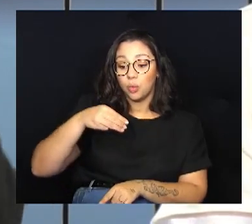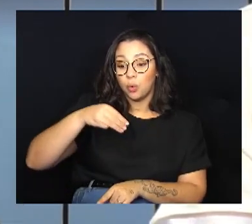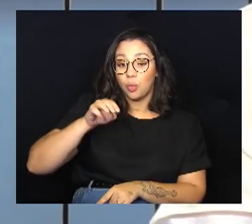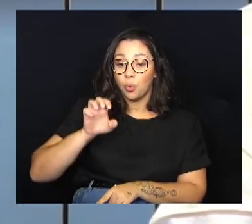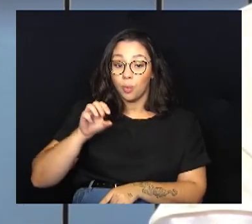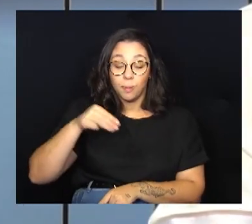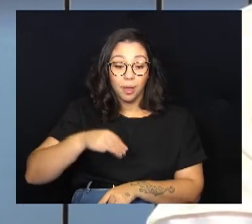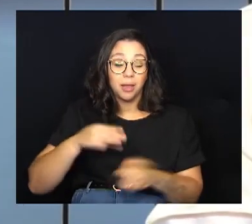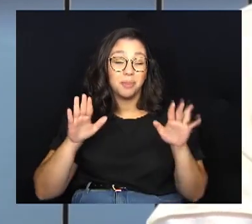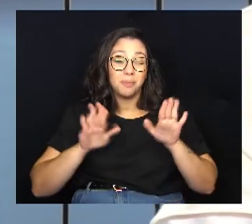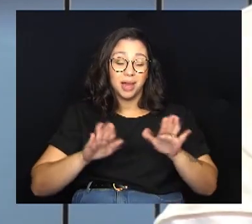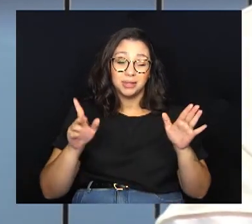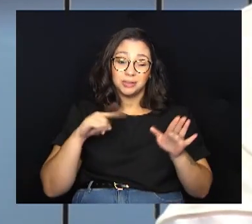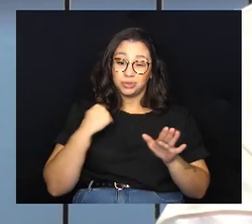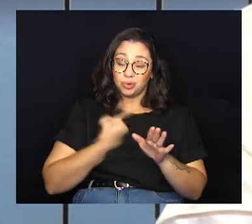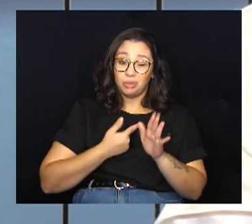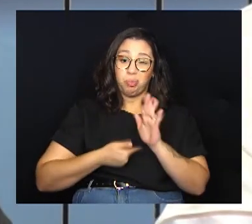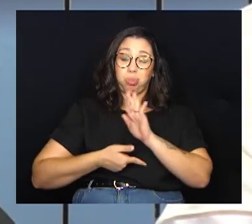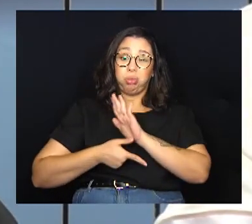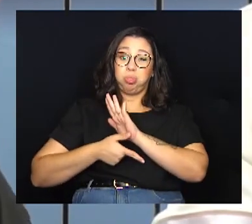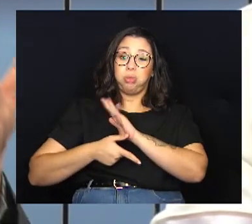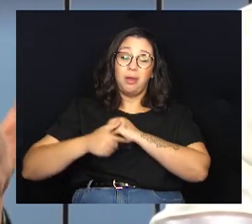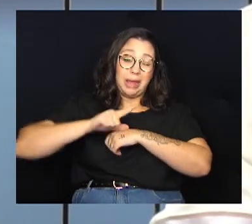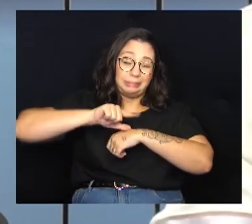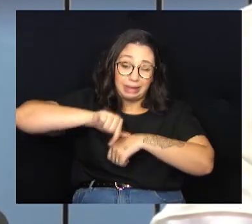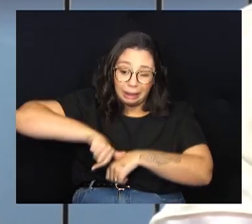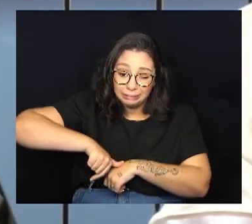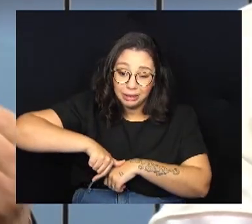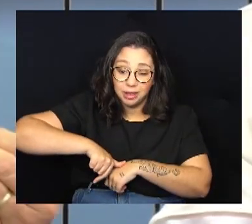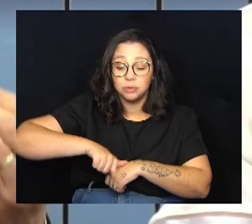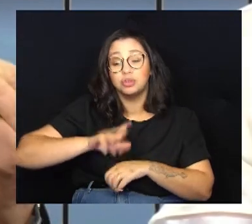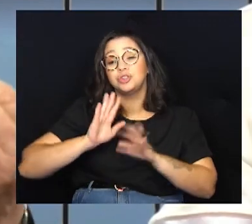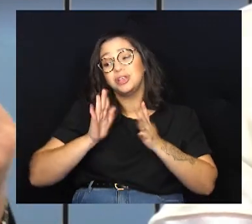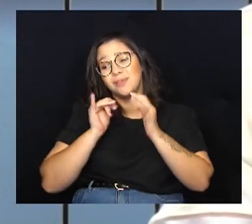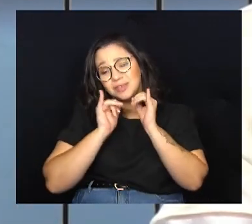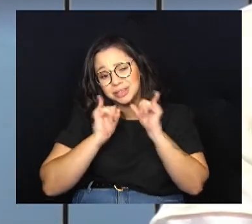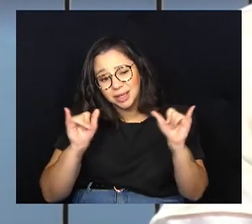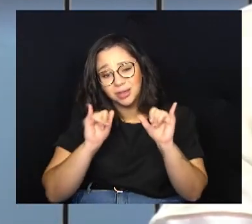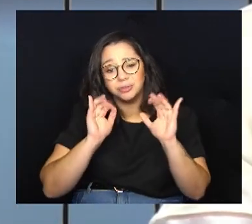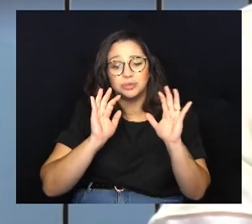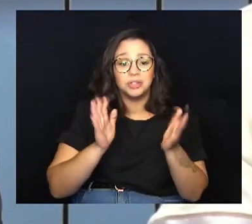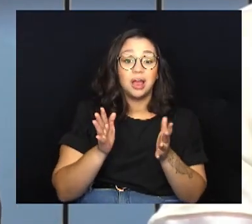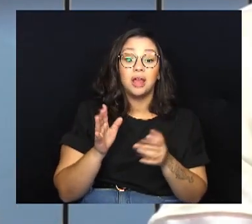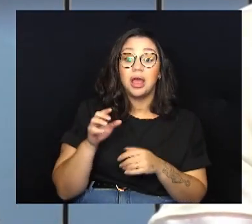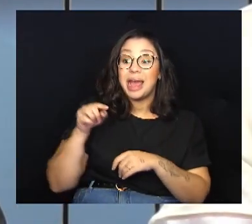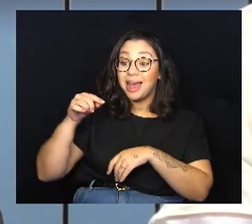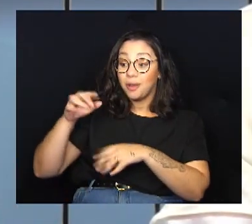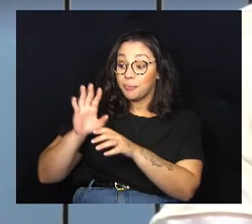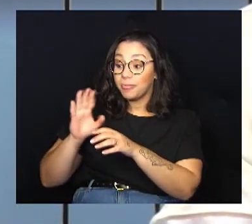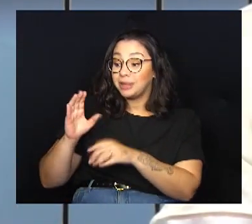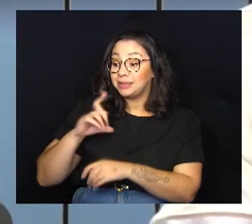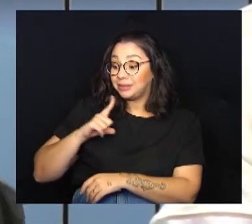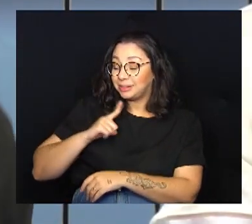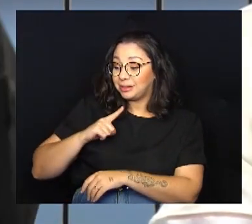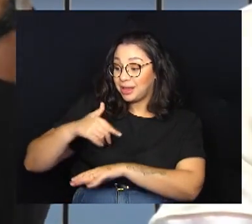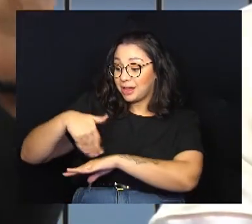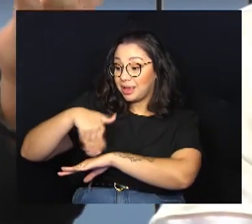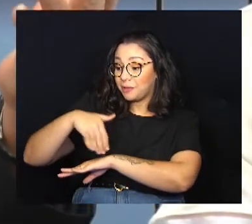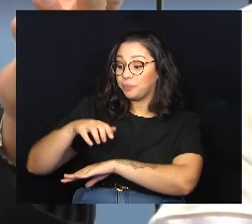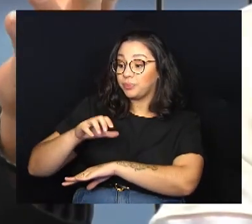mais, como está a saúde mental para as pessoas que sofrem por uso abusivo e problemático de álcool e outras drogas na